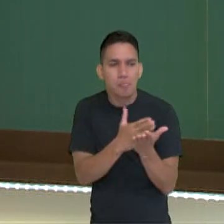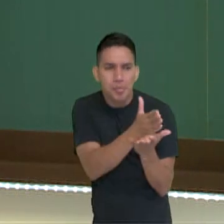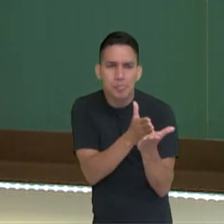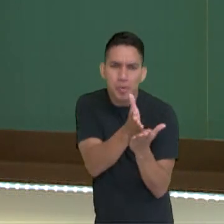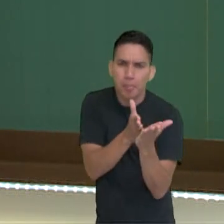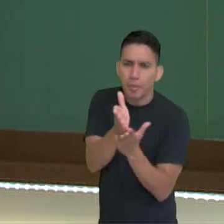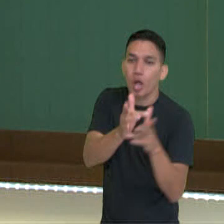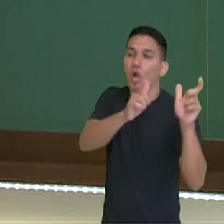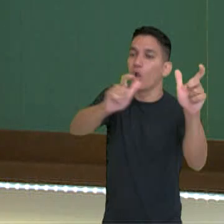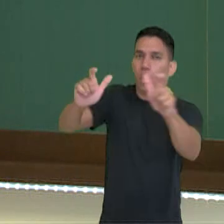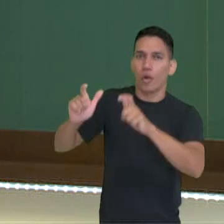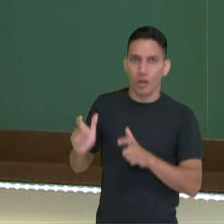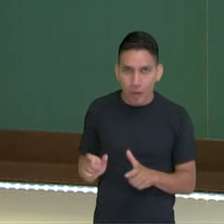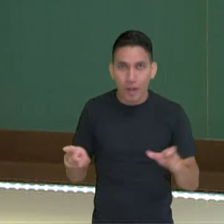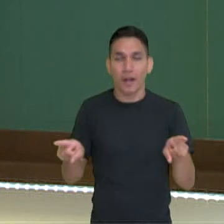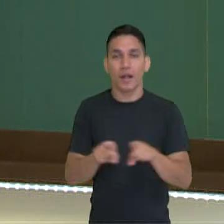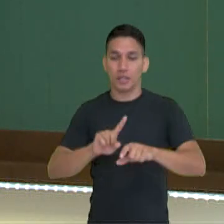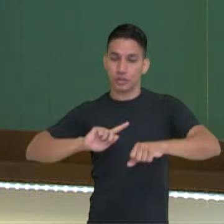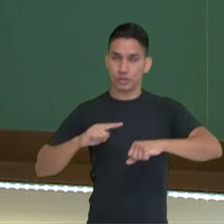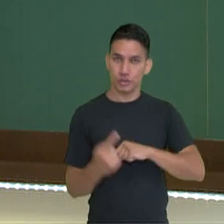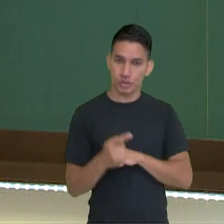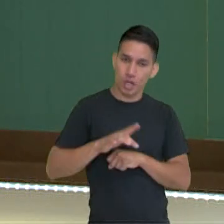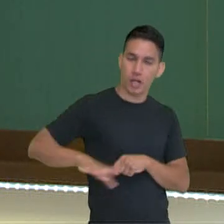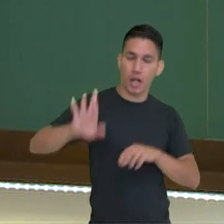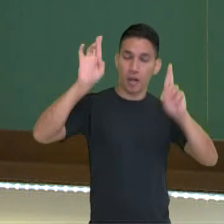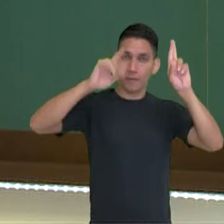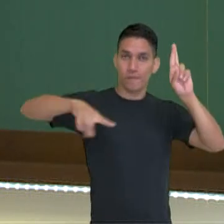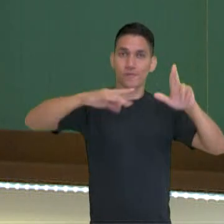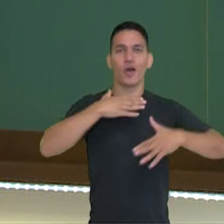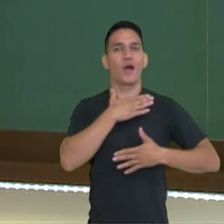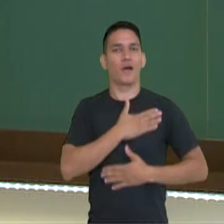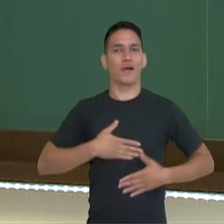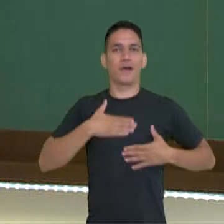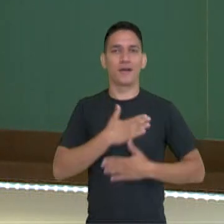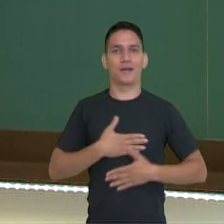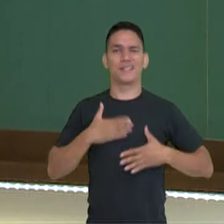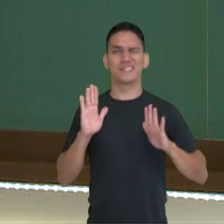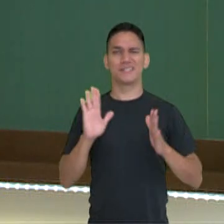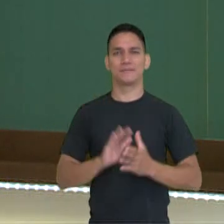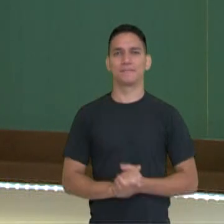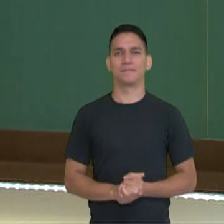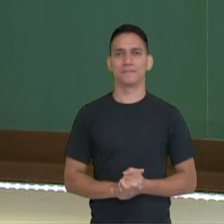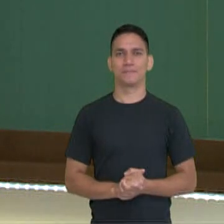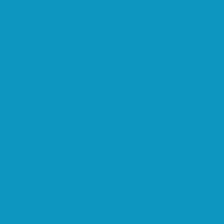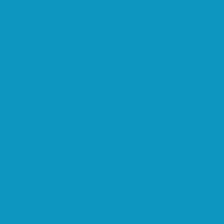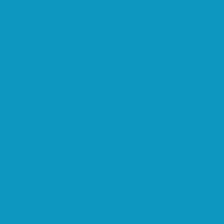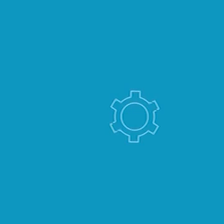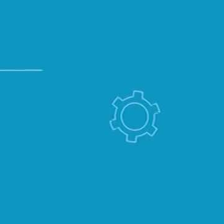orientação, a localização geográfica. Espero que vocês tenham gostado. Até breve.